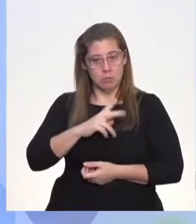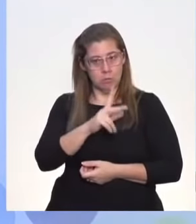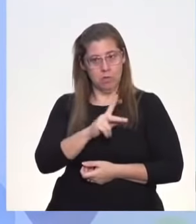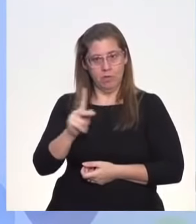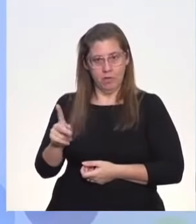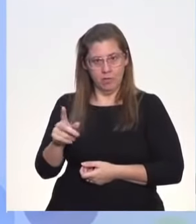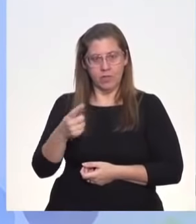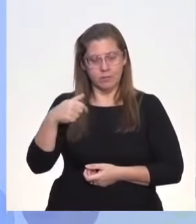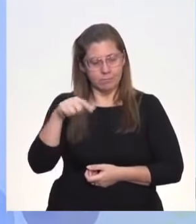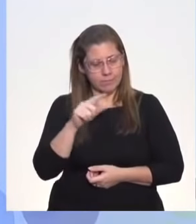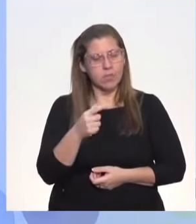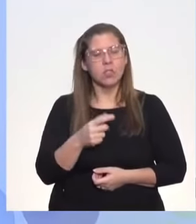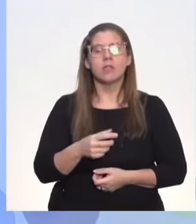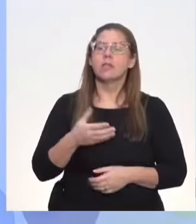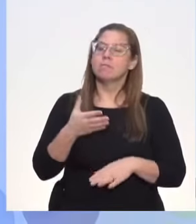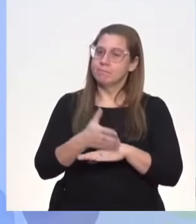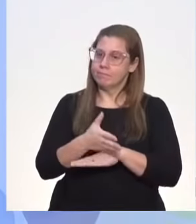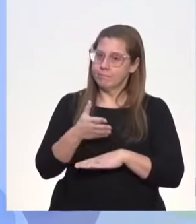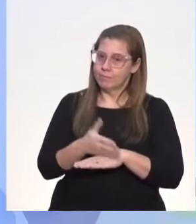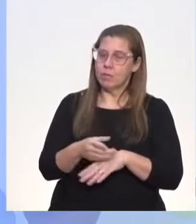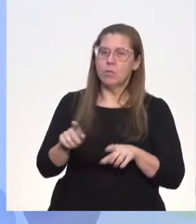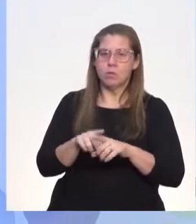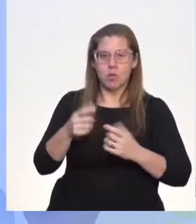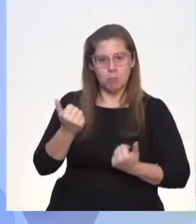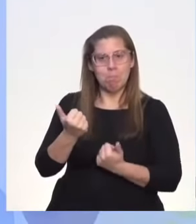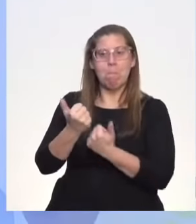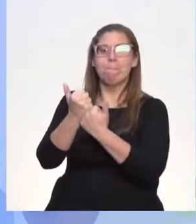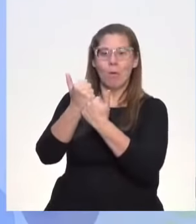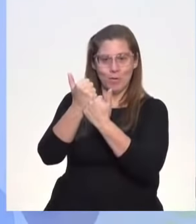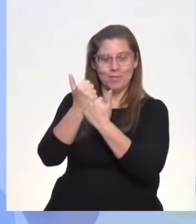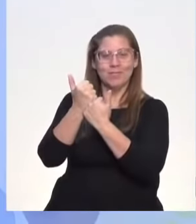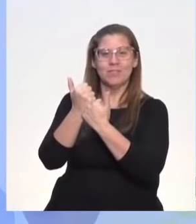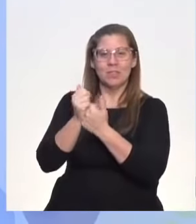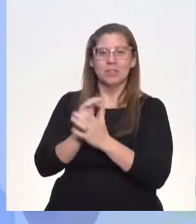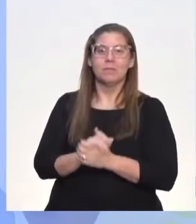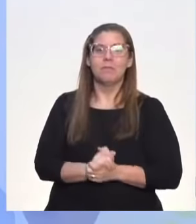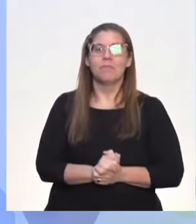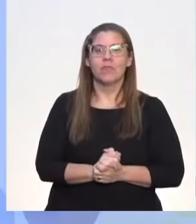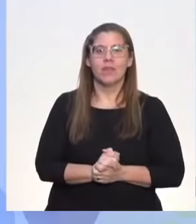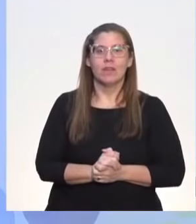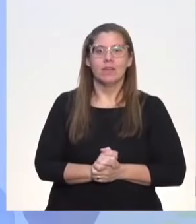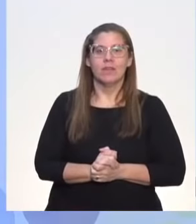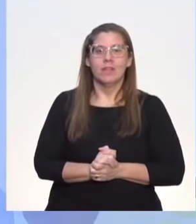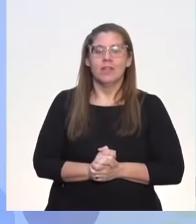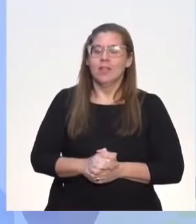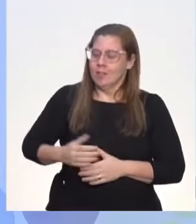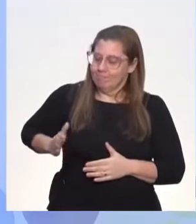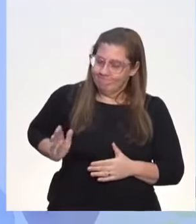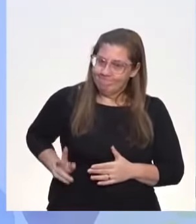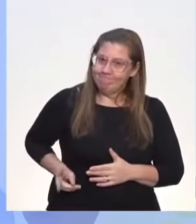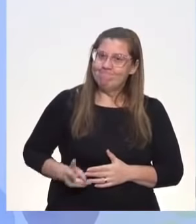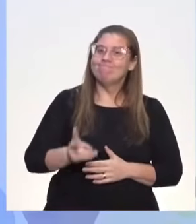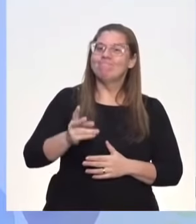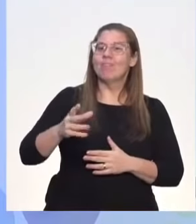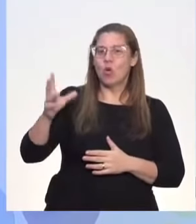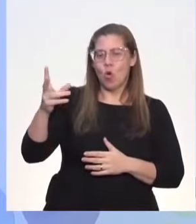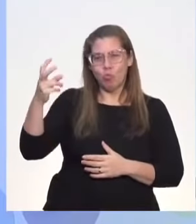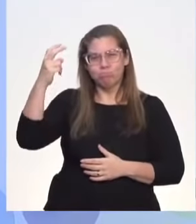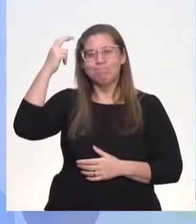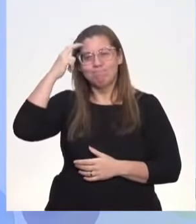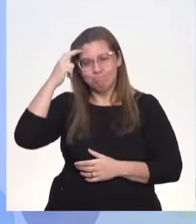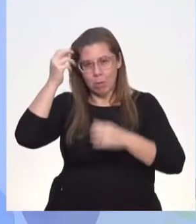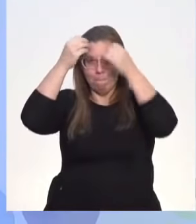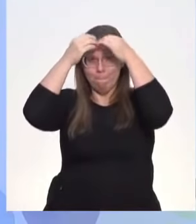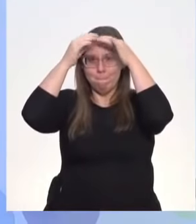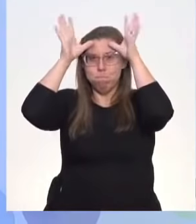os professores que nós contamos com a colaboração para dar aquela aquela aquele planos né aquela acelerada aí no conhecimento da minha